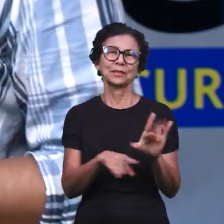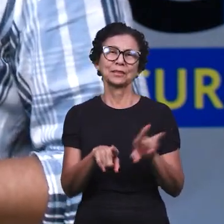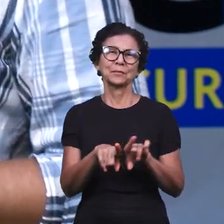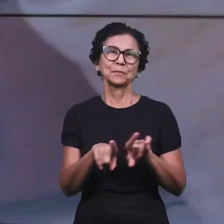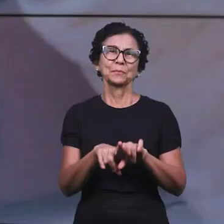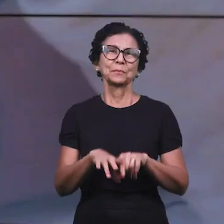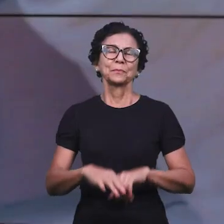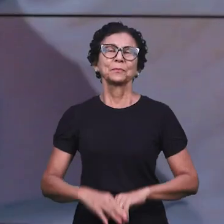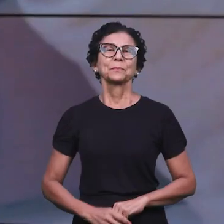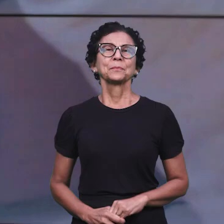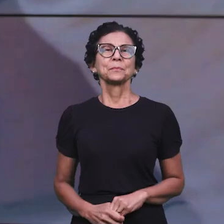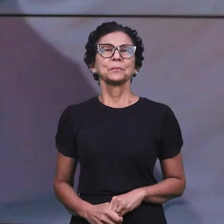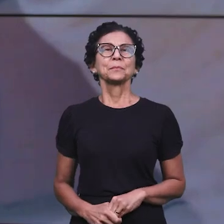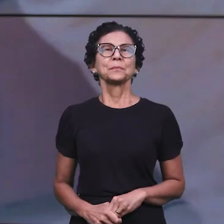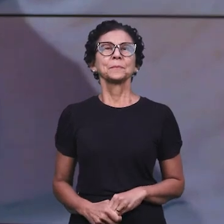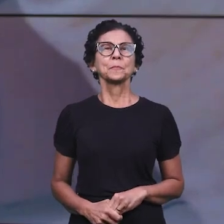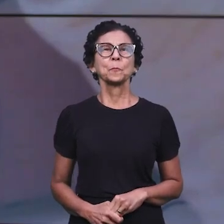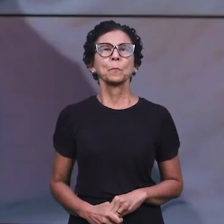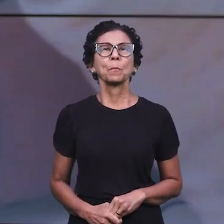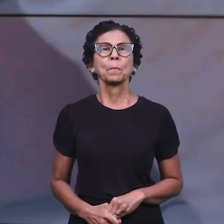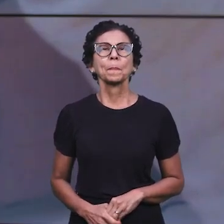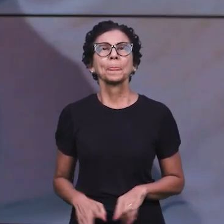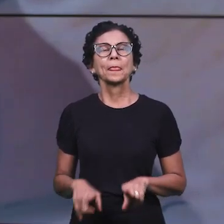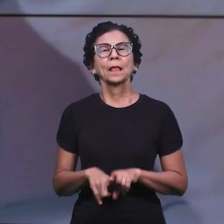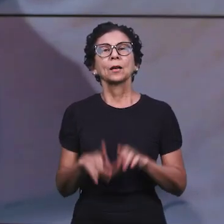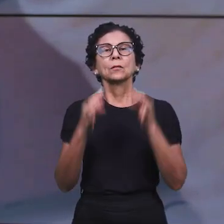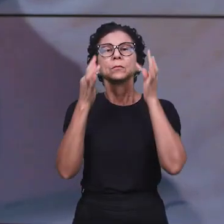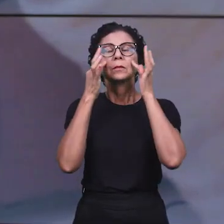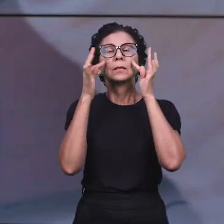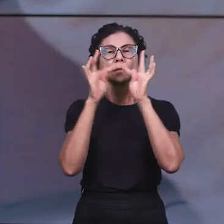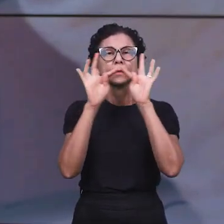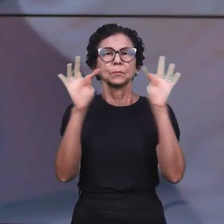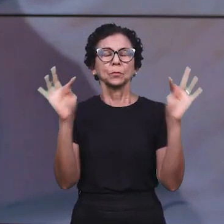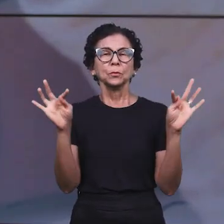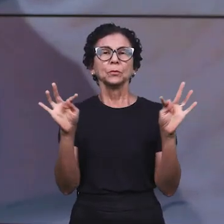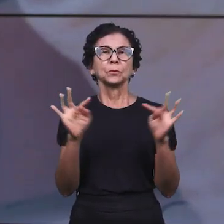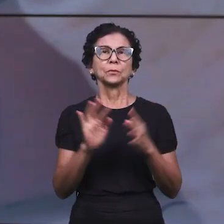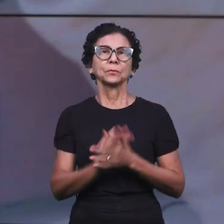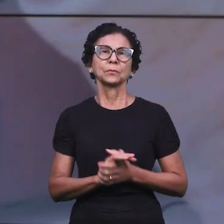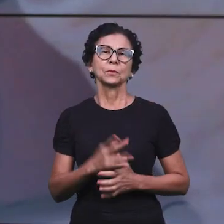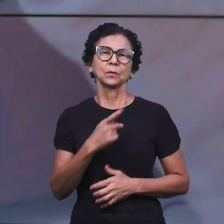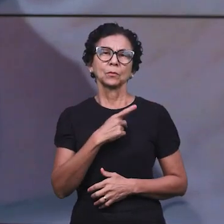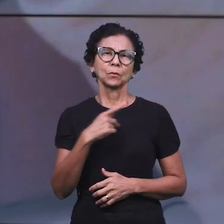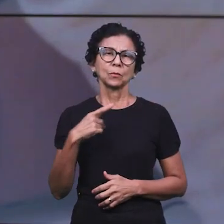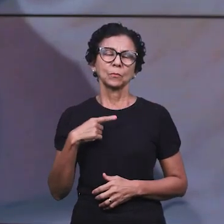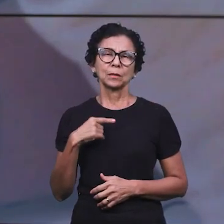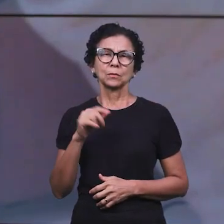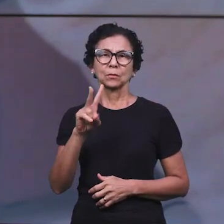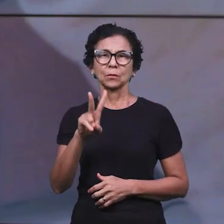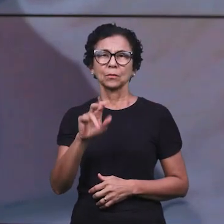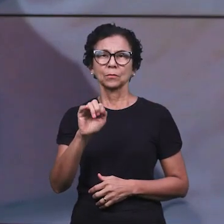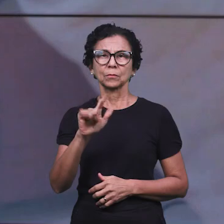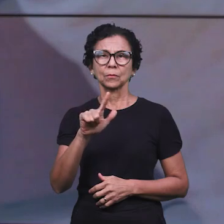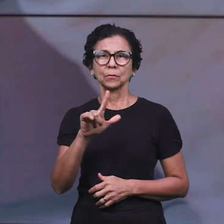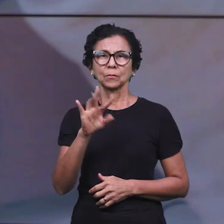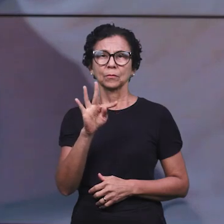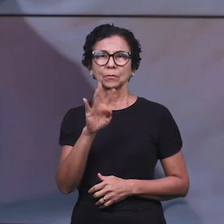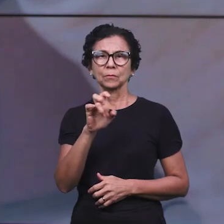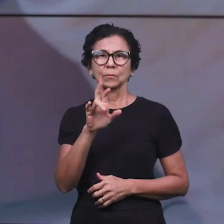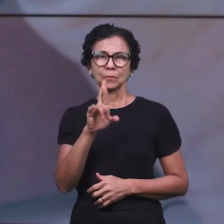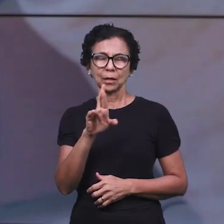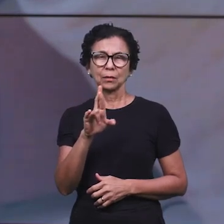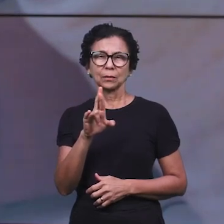bom? E aqui eu queria deixar um testemunho do pastor, já saudoso, pastor Walter Babo, do Rio de Janeiro,